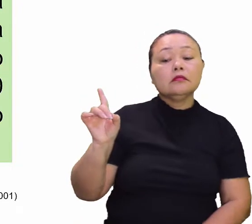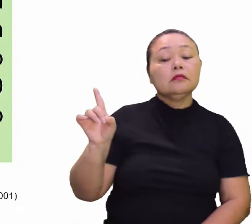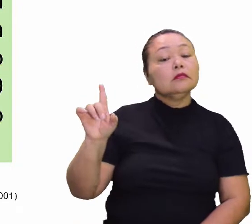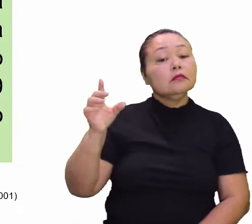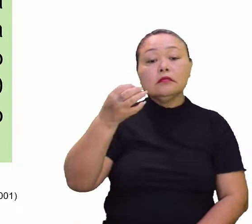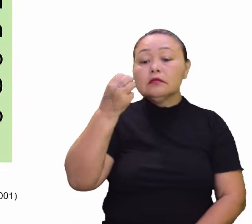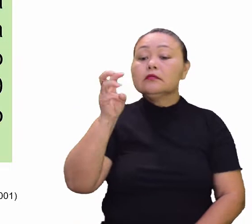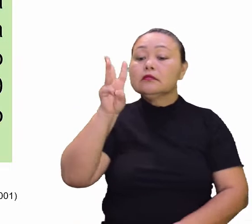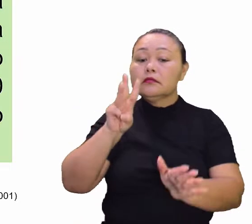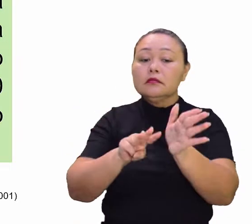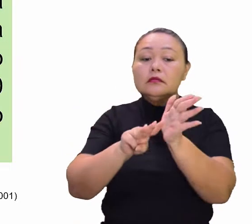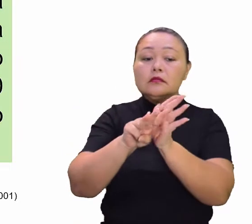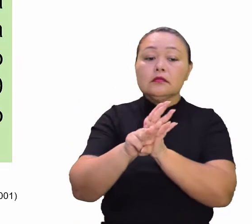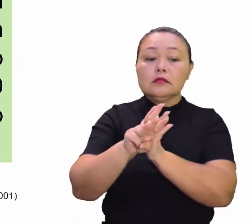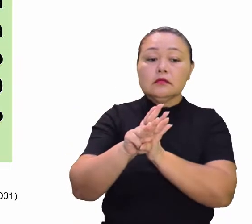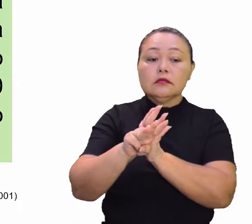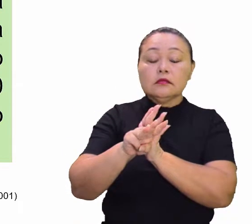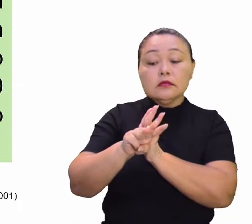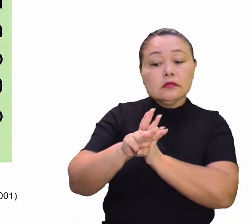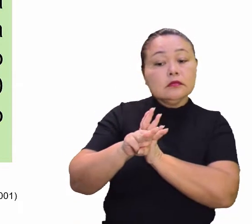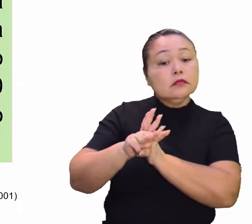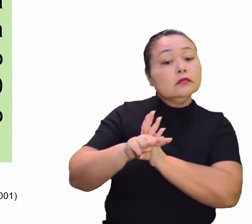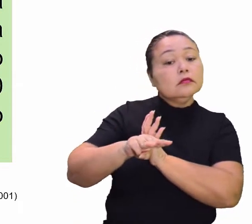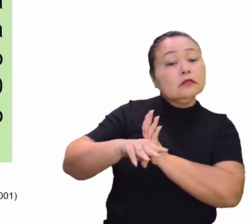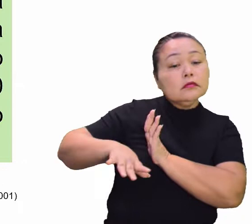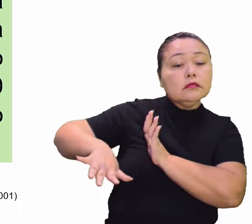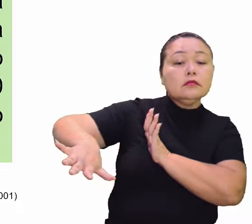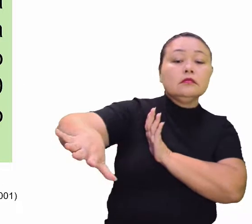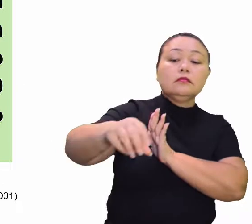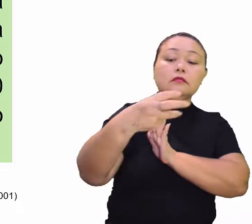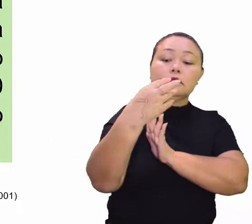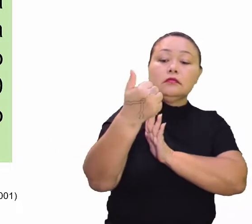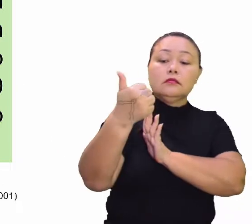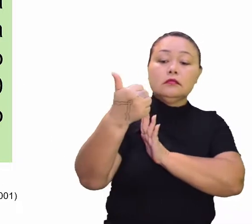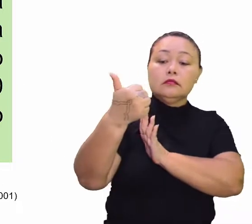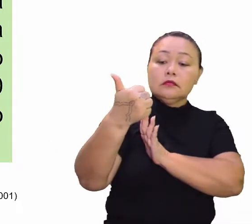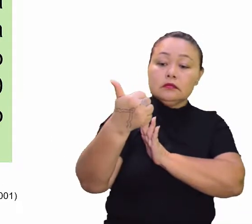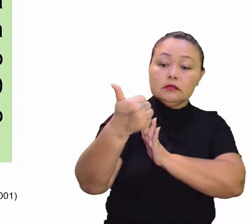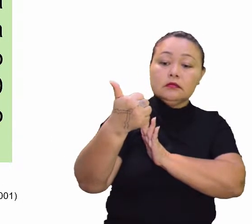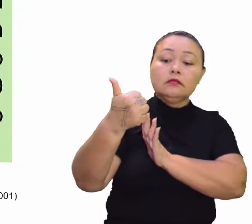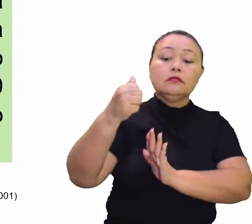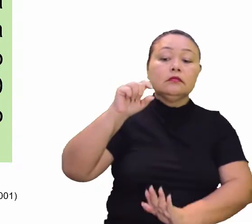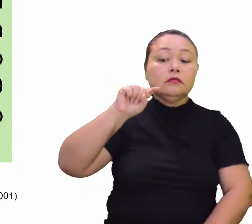Bem, e sobre o rio Madeira? Com uma área de